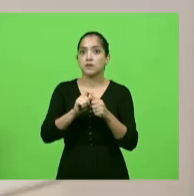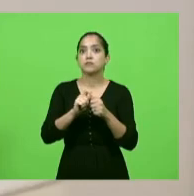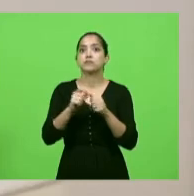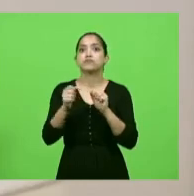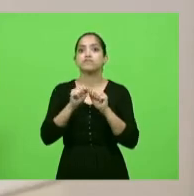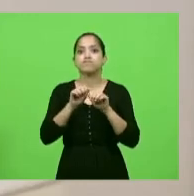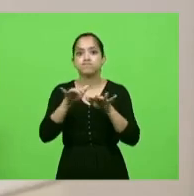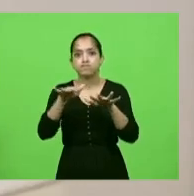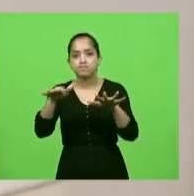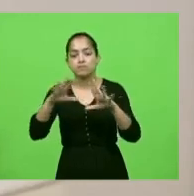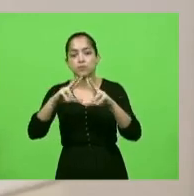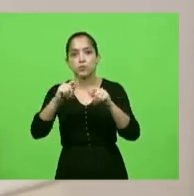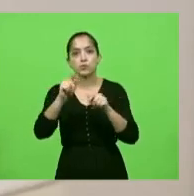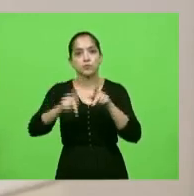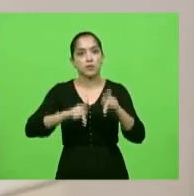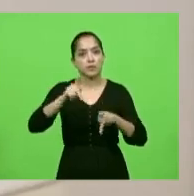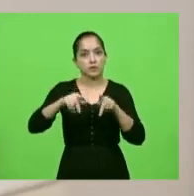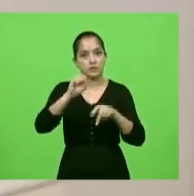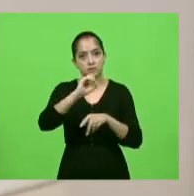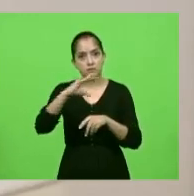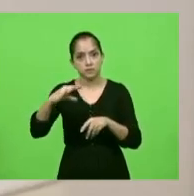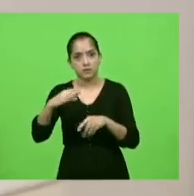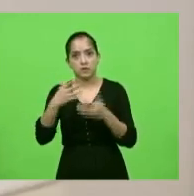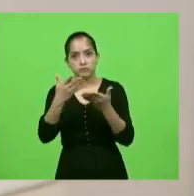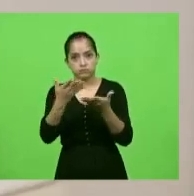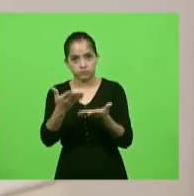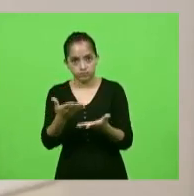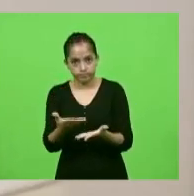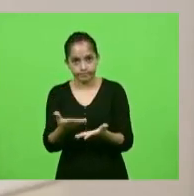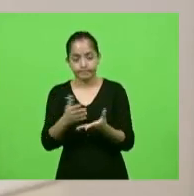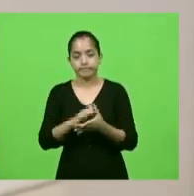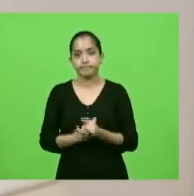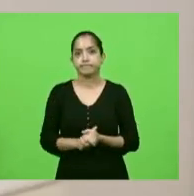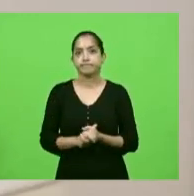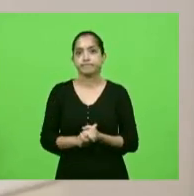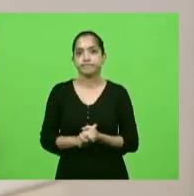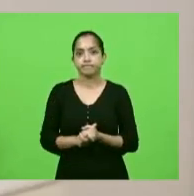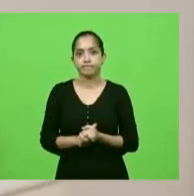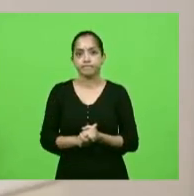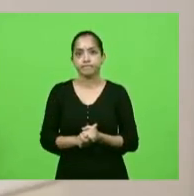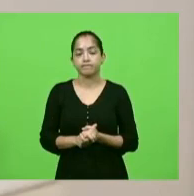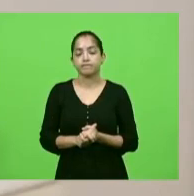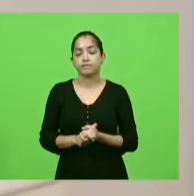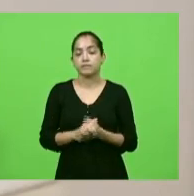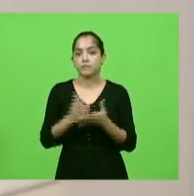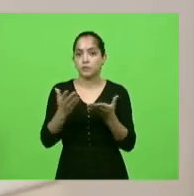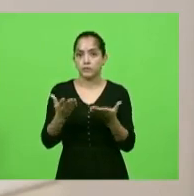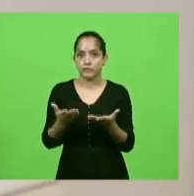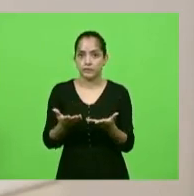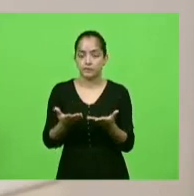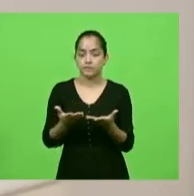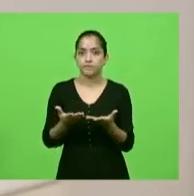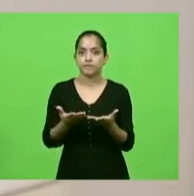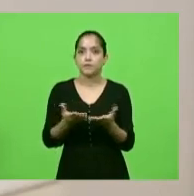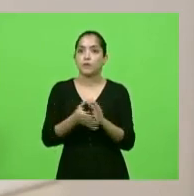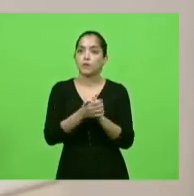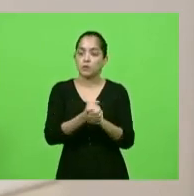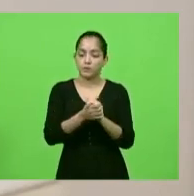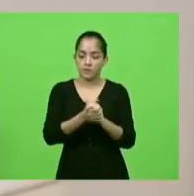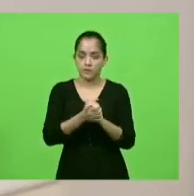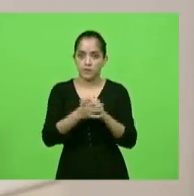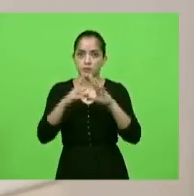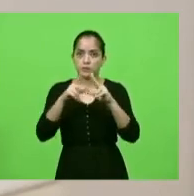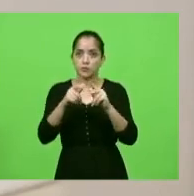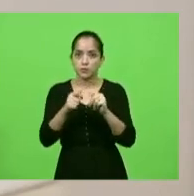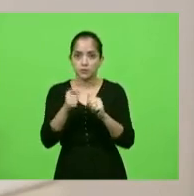os catarinenses, que são os reais destinatários de nossas ações. Por fim, cumprimento todos que